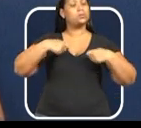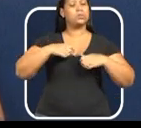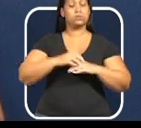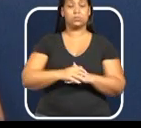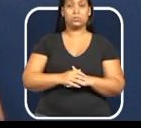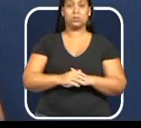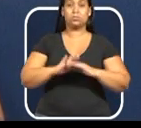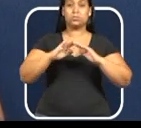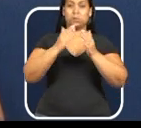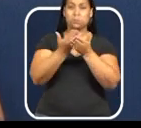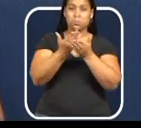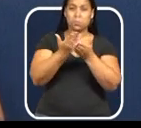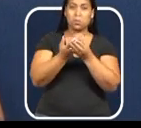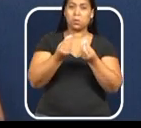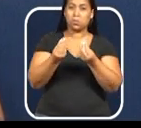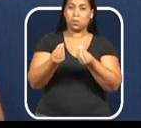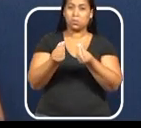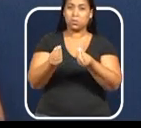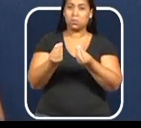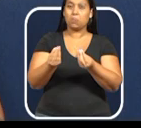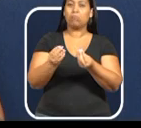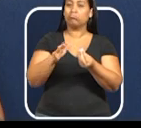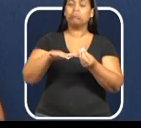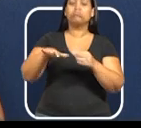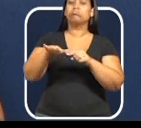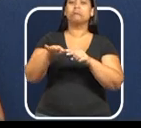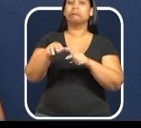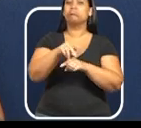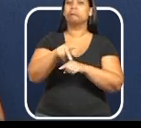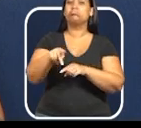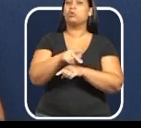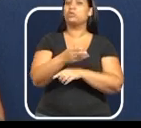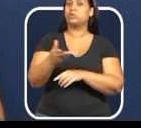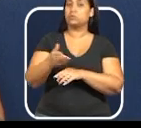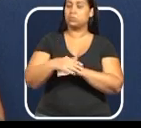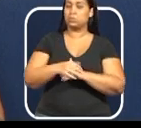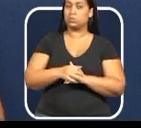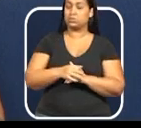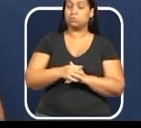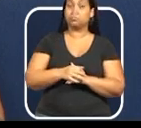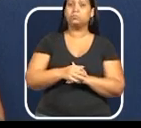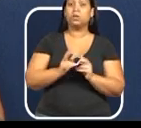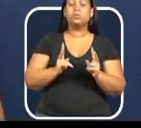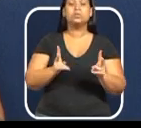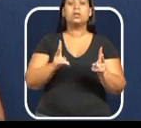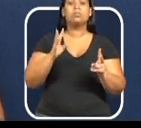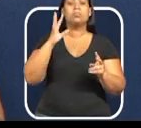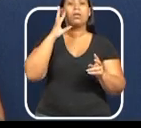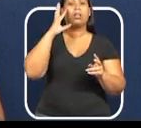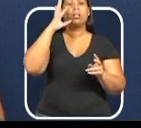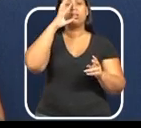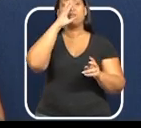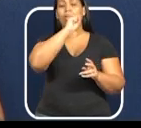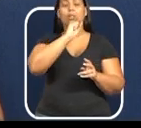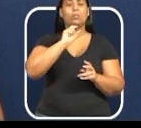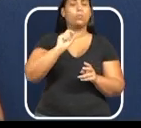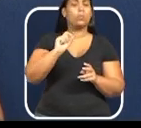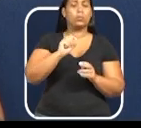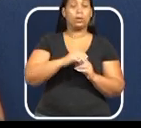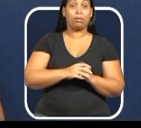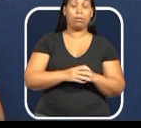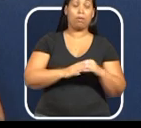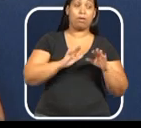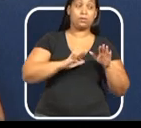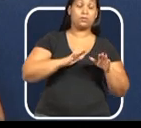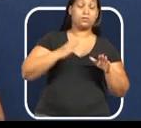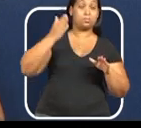instrumentalizar a escola, dar condições para os professores, sempre compreendendo que às vezes uma ideia